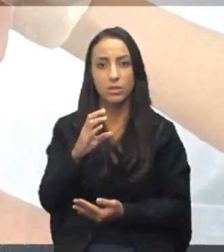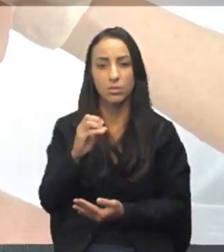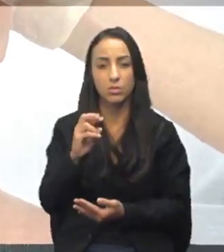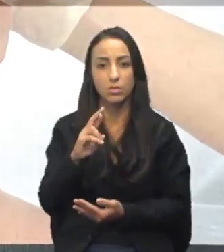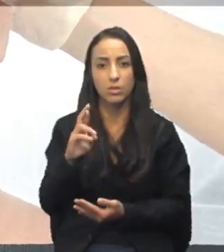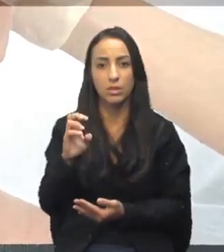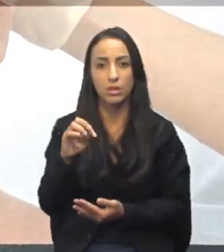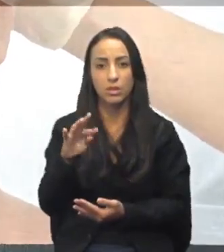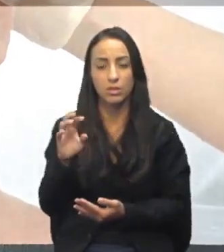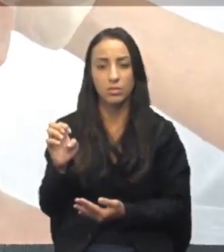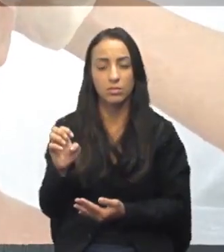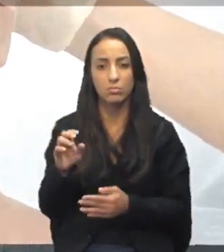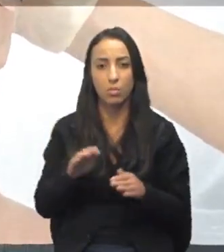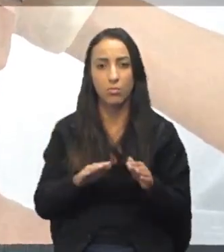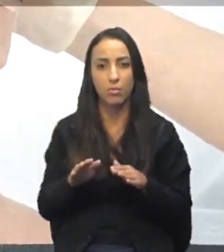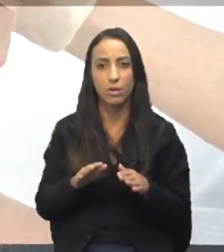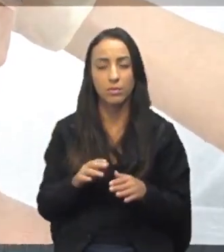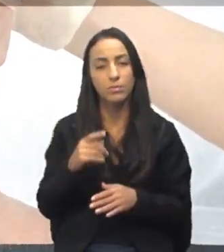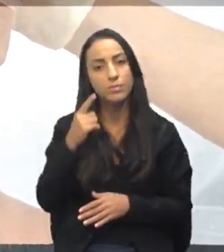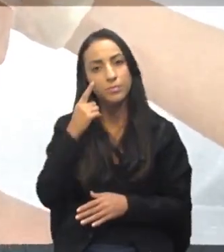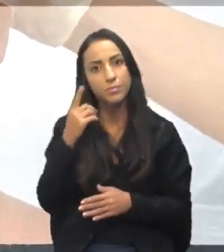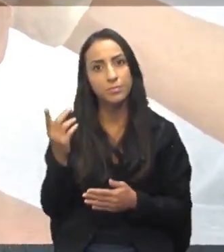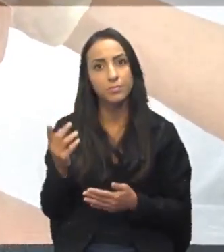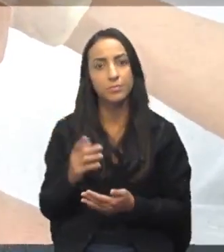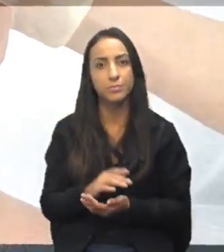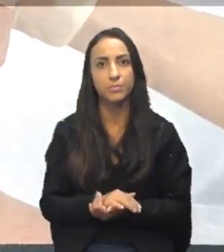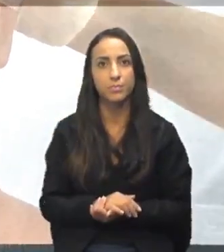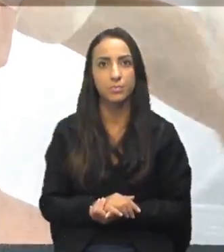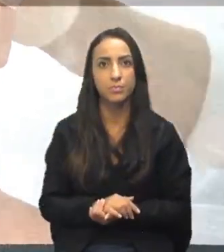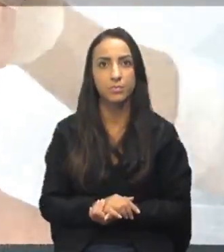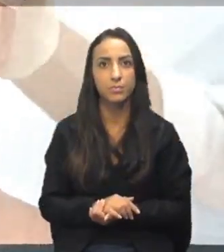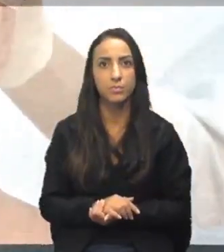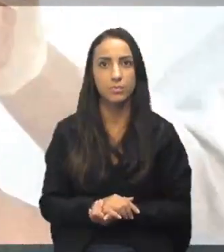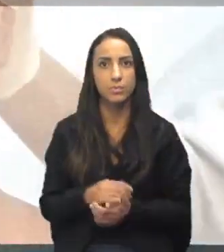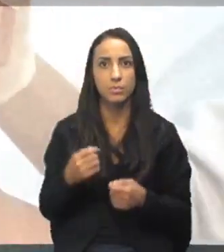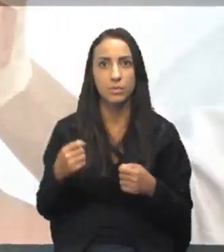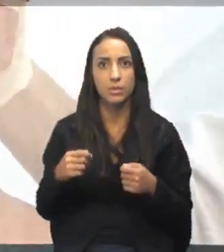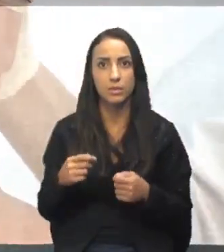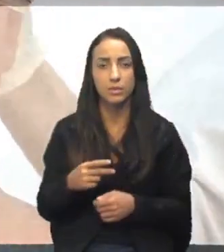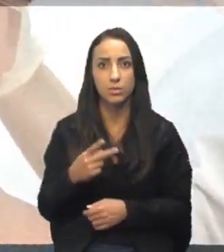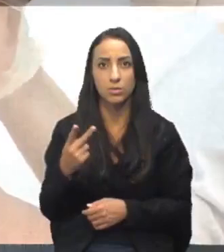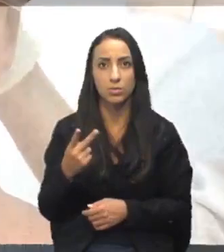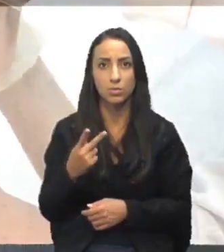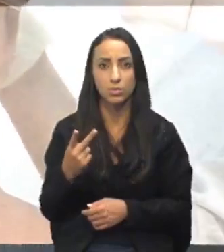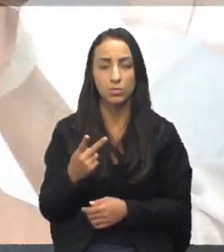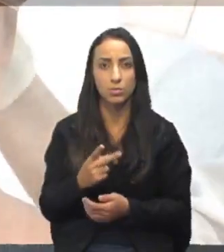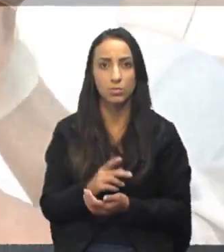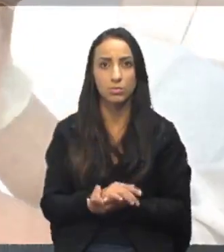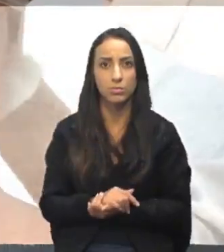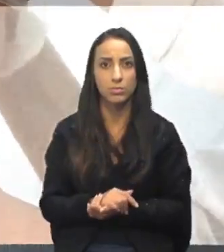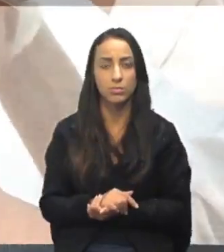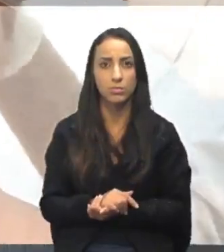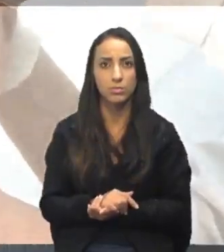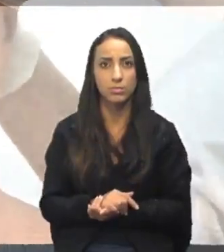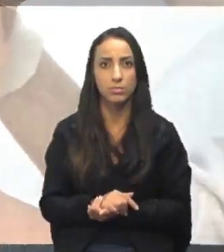a atadura. Neste momento, eu preciso utilizar uma segunda atadura para terminar